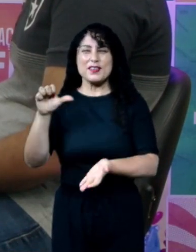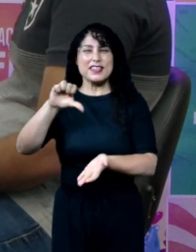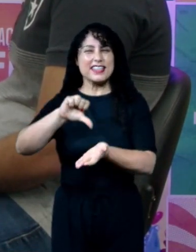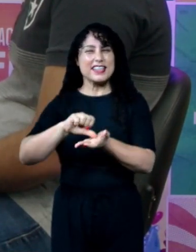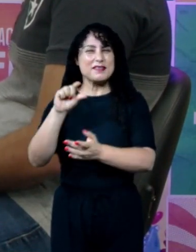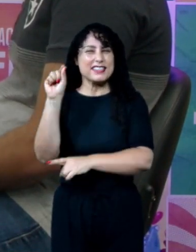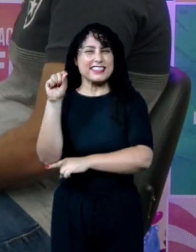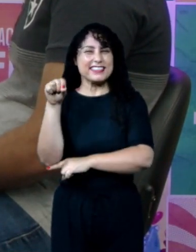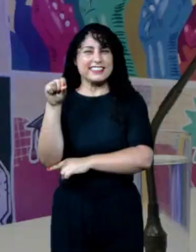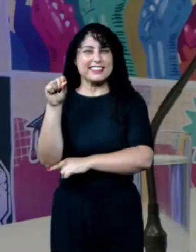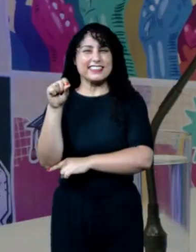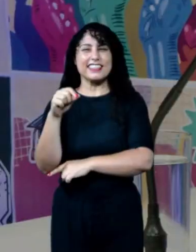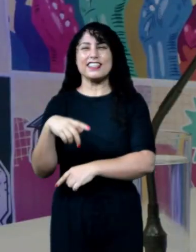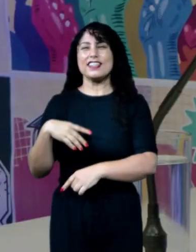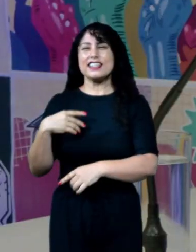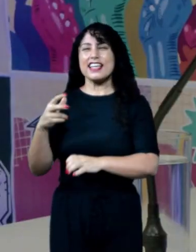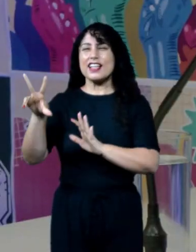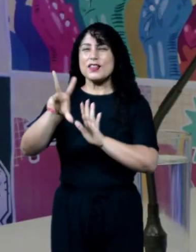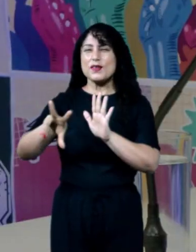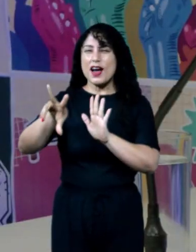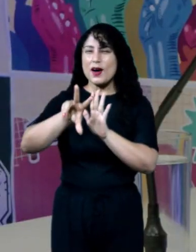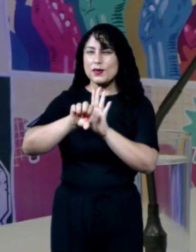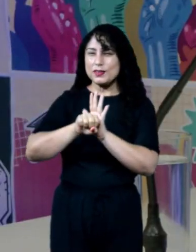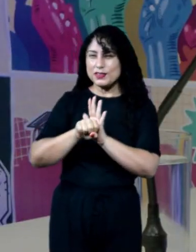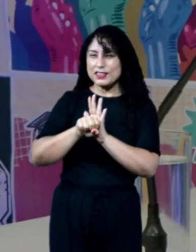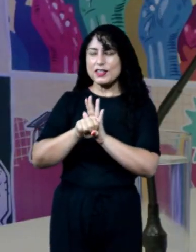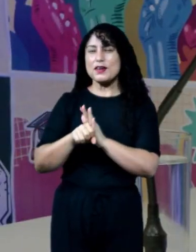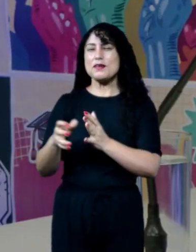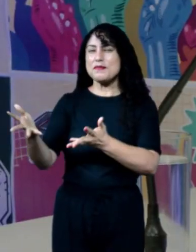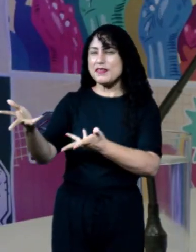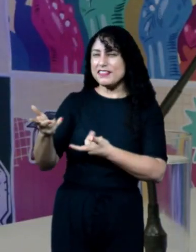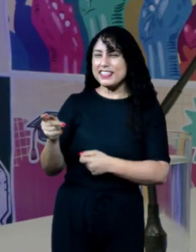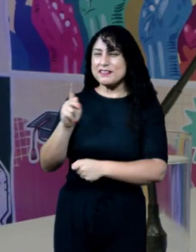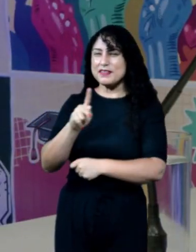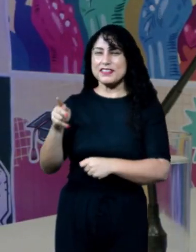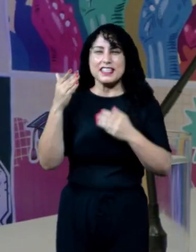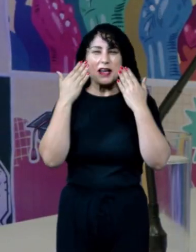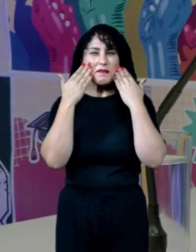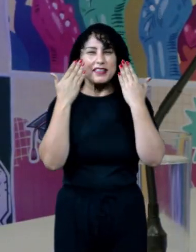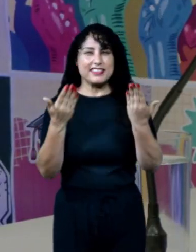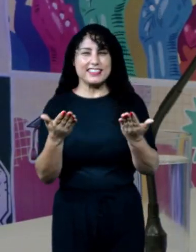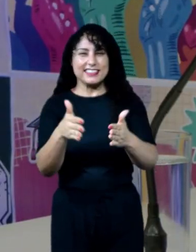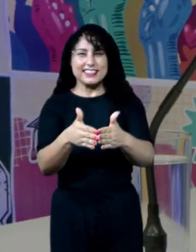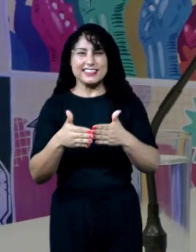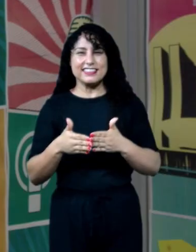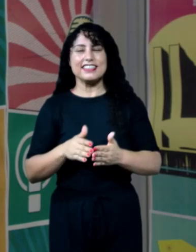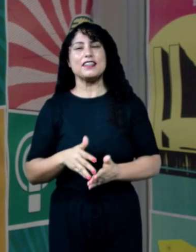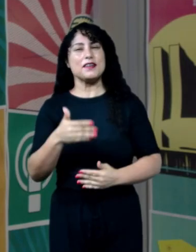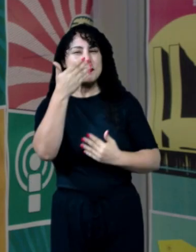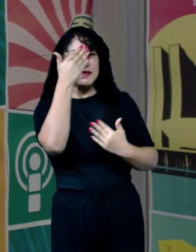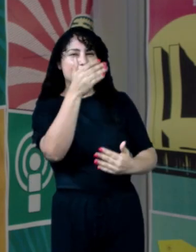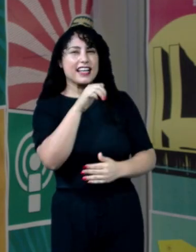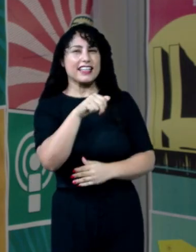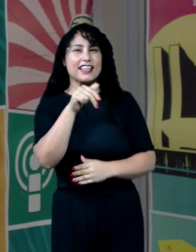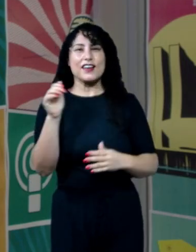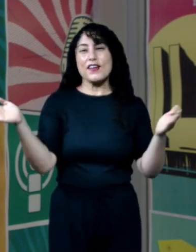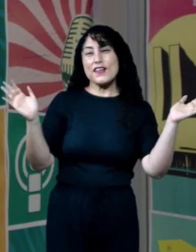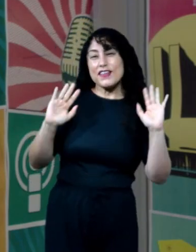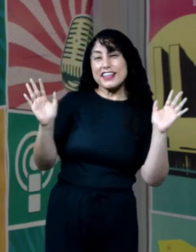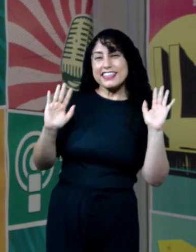do audiovisual, né? Também. Seja muito bem-vindo, professor. Se apresente, por favor. Obrigado, Ana. Oi,